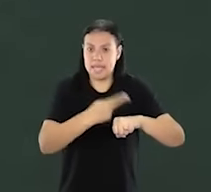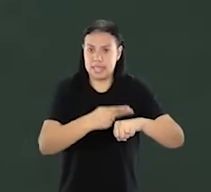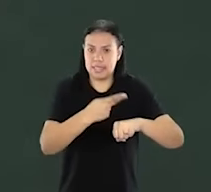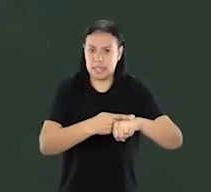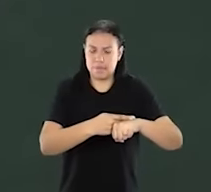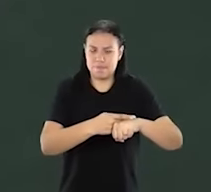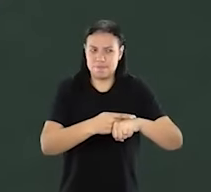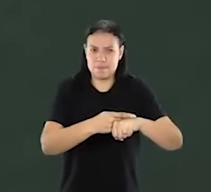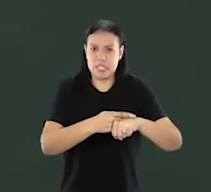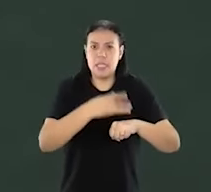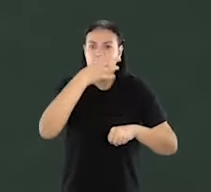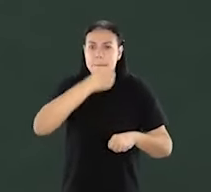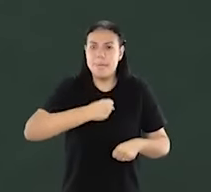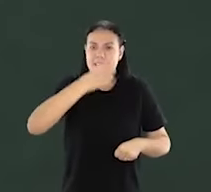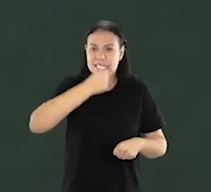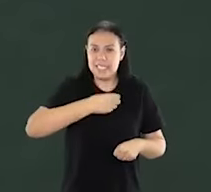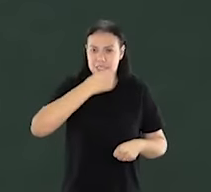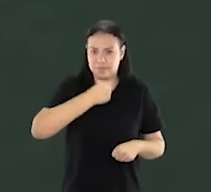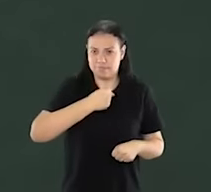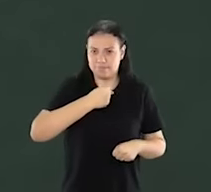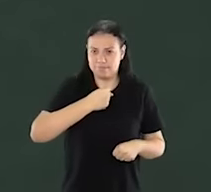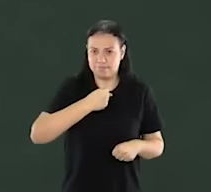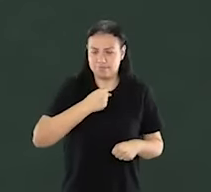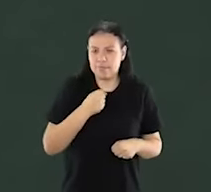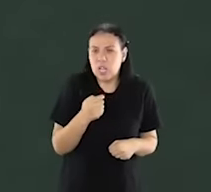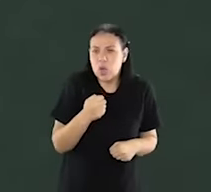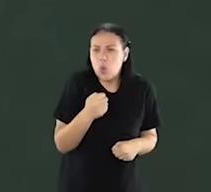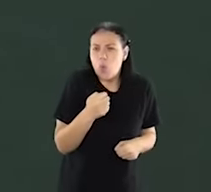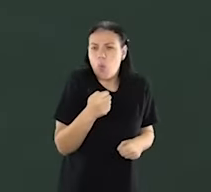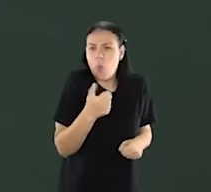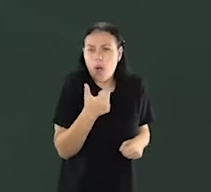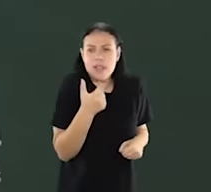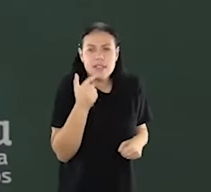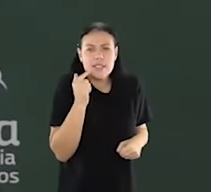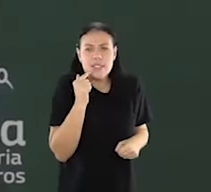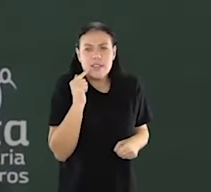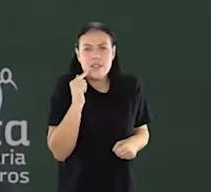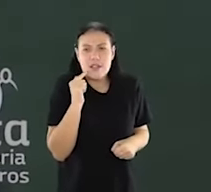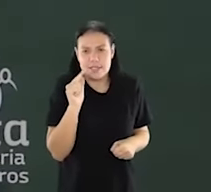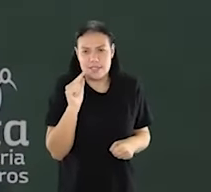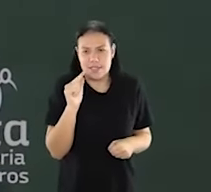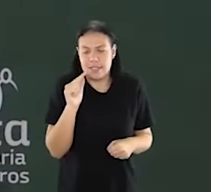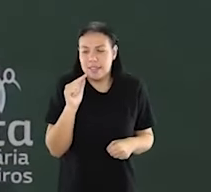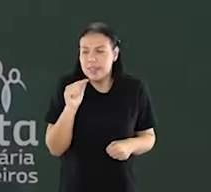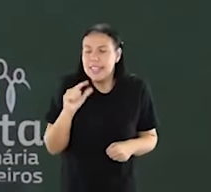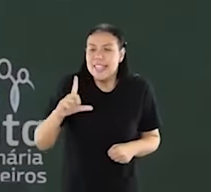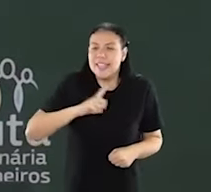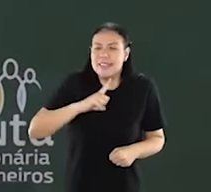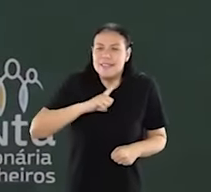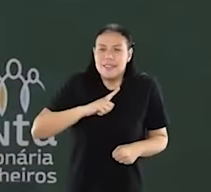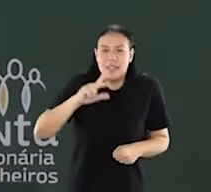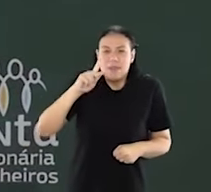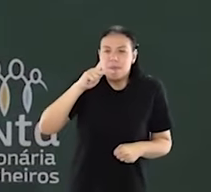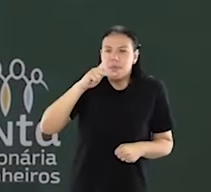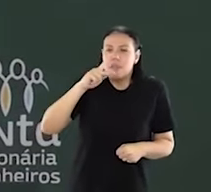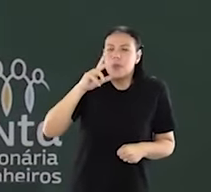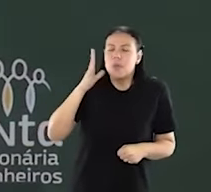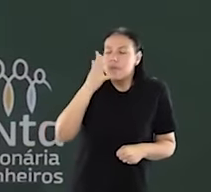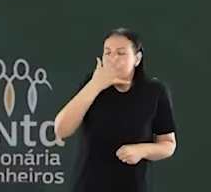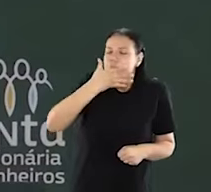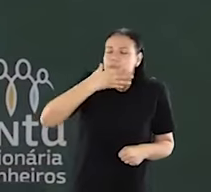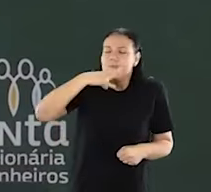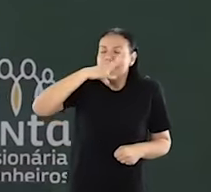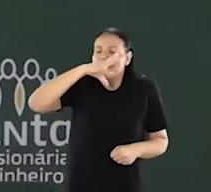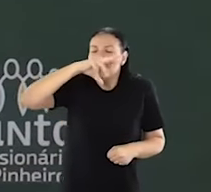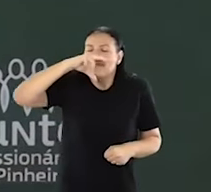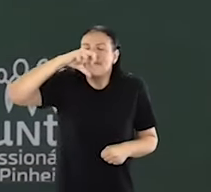pouco rosa. E diz a Bíblia que ela traz um perfume preciosíssimo. E